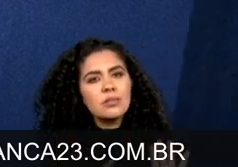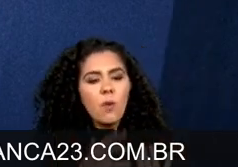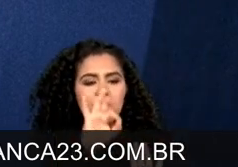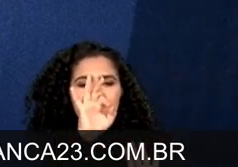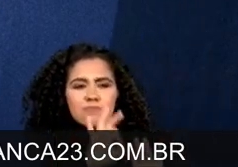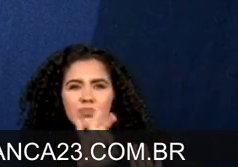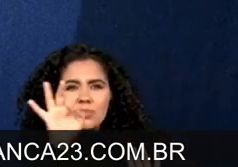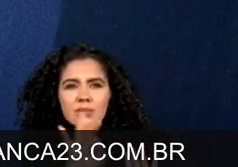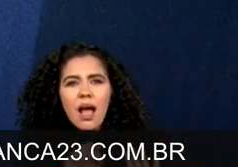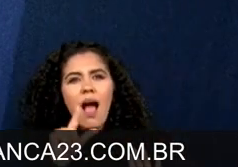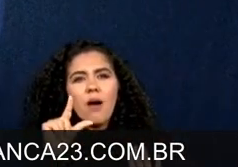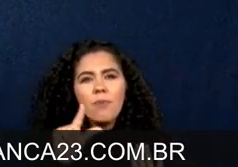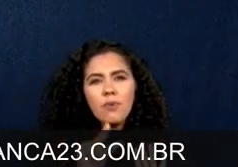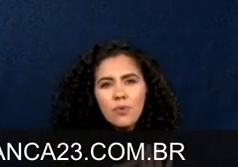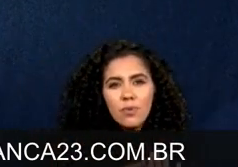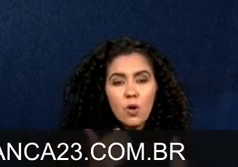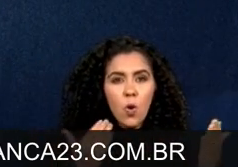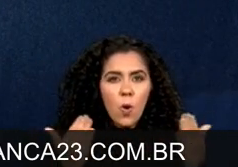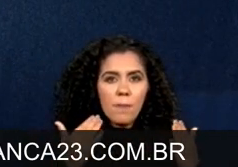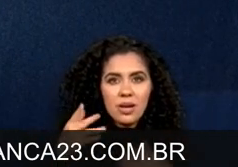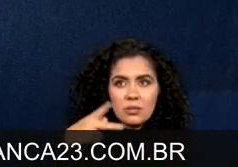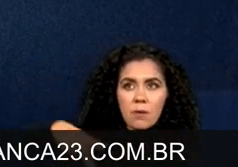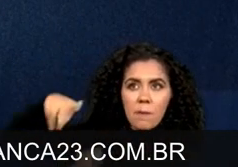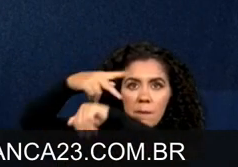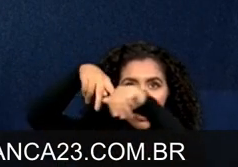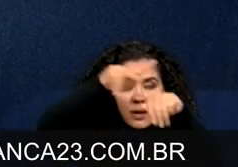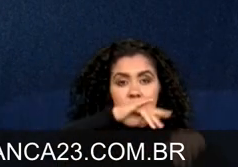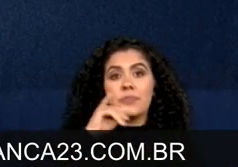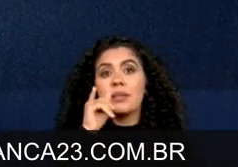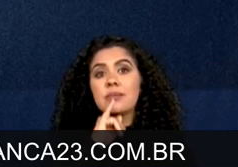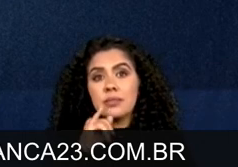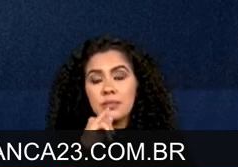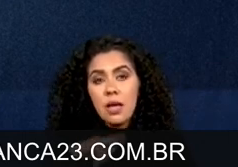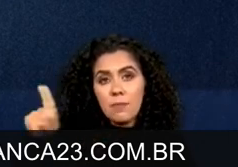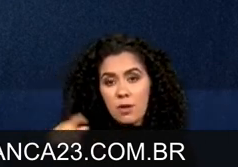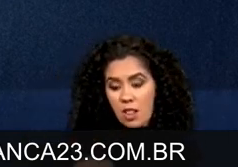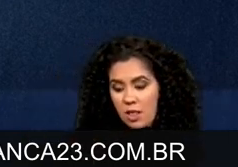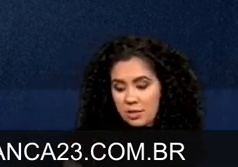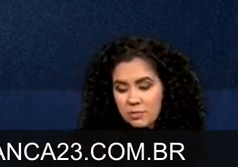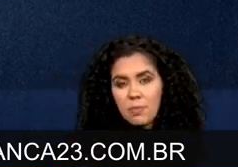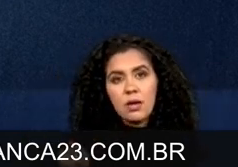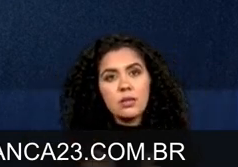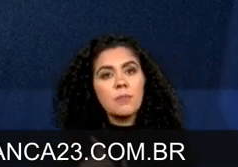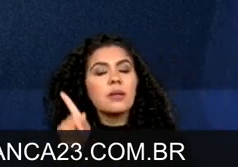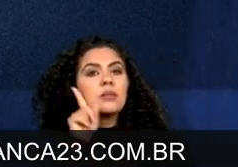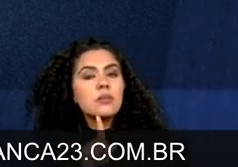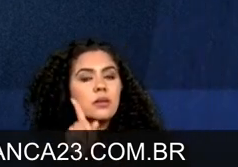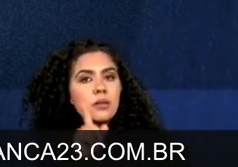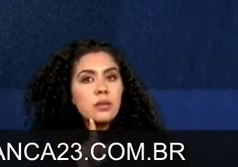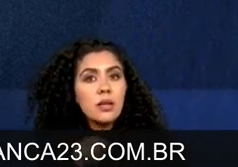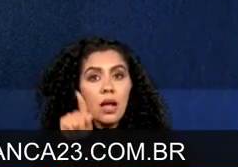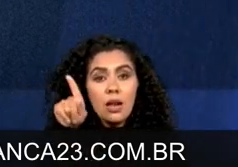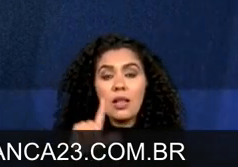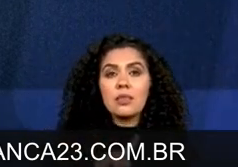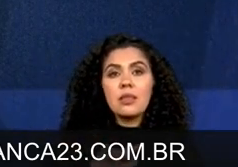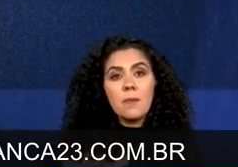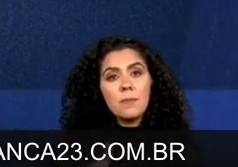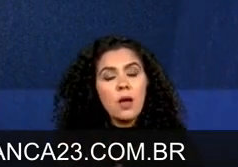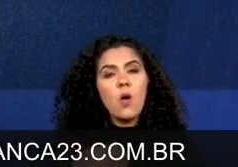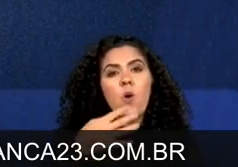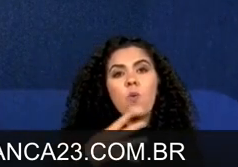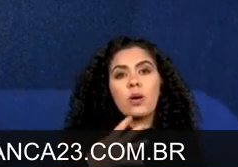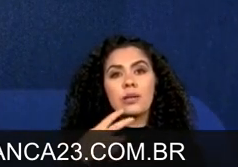ainda está abaixo de outros países. Na Espanha ou nos Estados Unidos, por exemplo, são cerca de